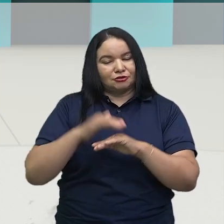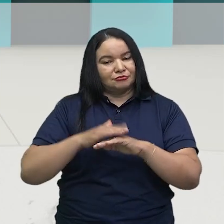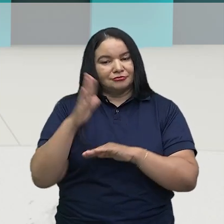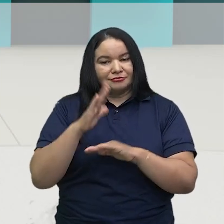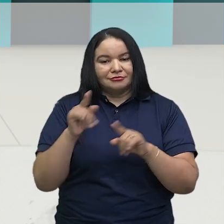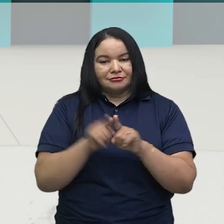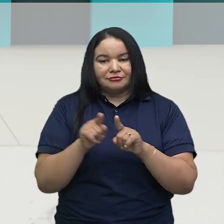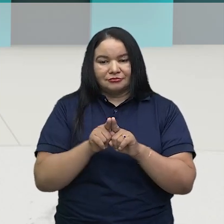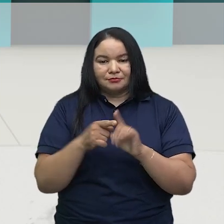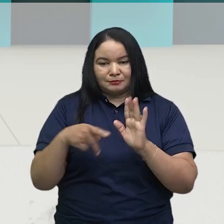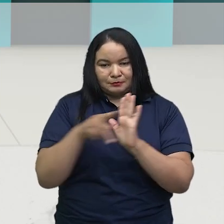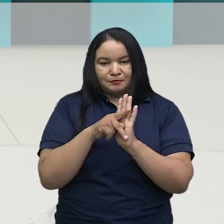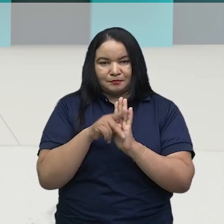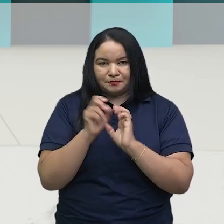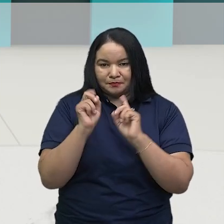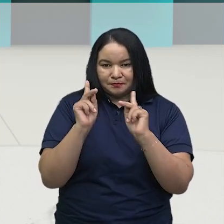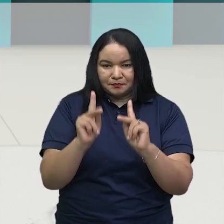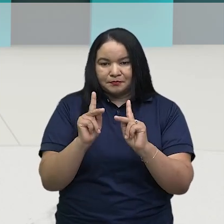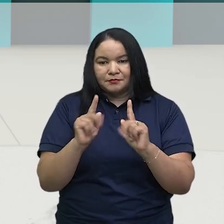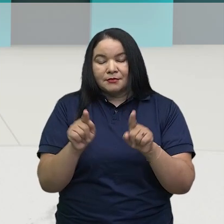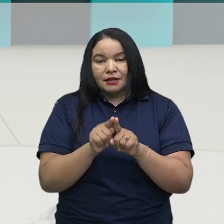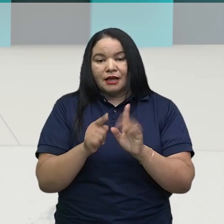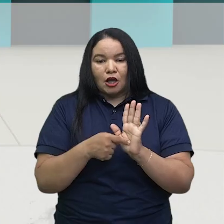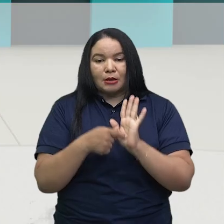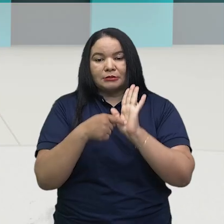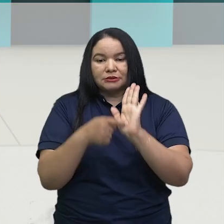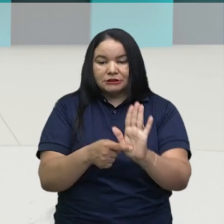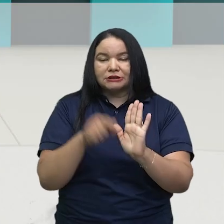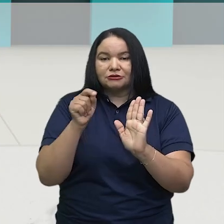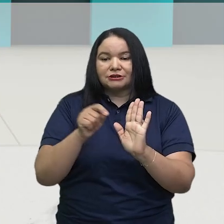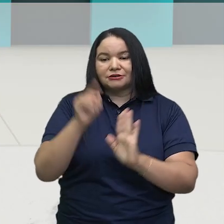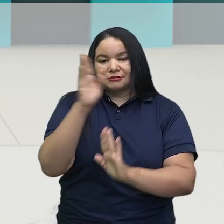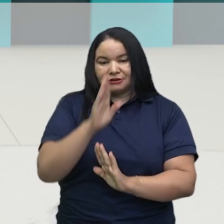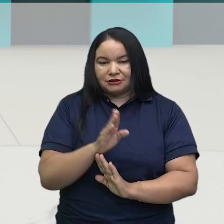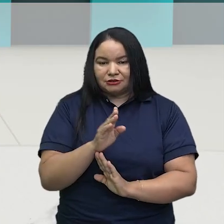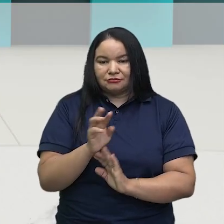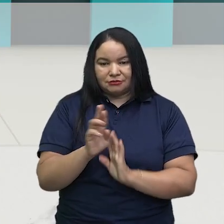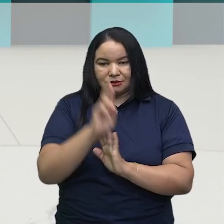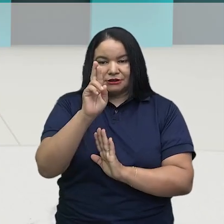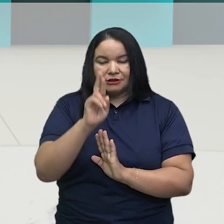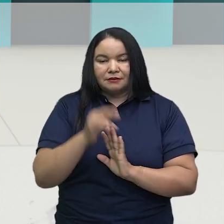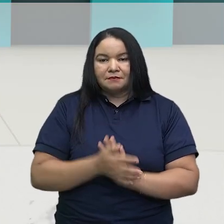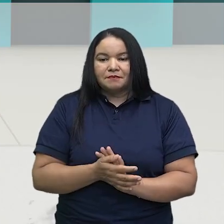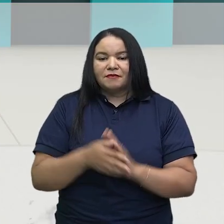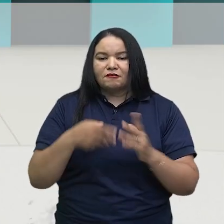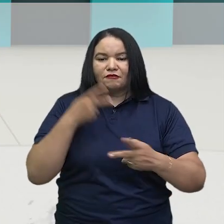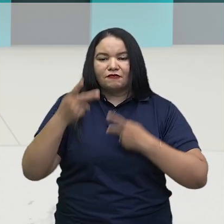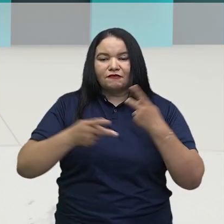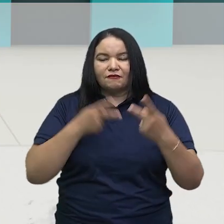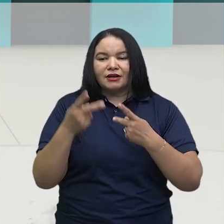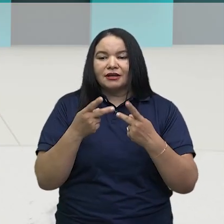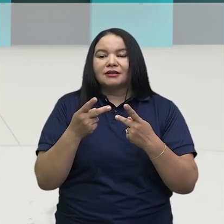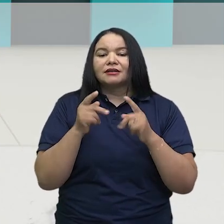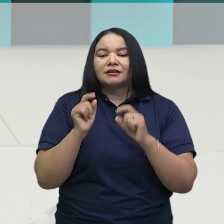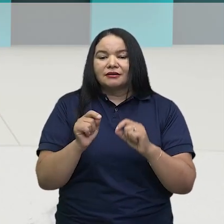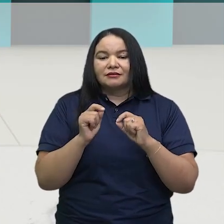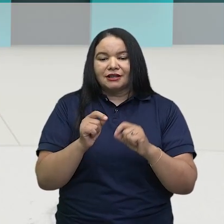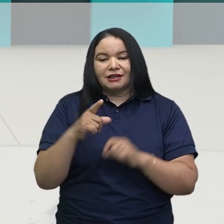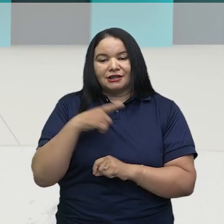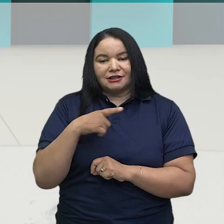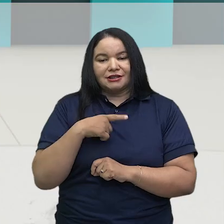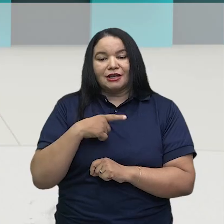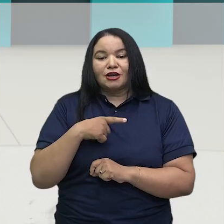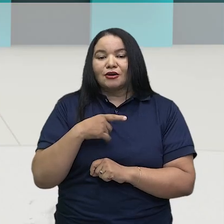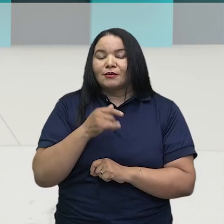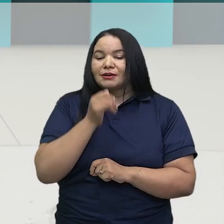uma particularidade e vai representar o Brasil. Quando a gente fala nesse sentido, nós temos o